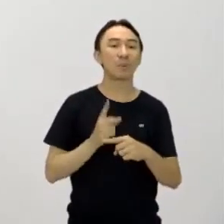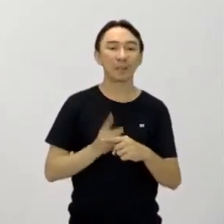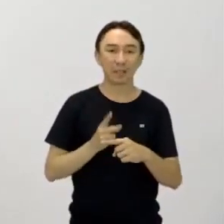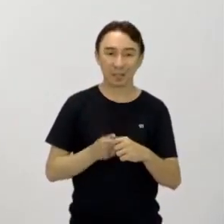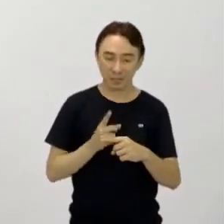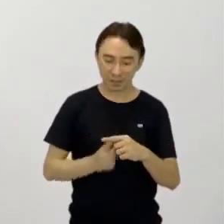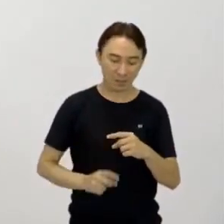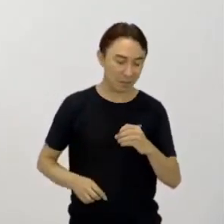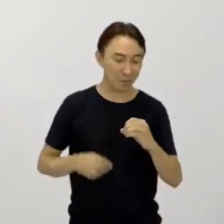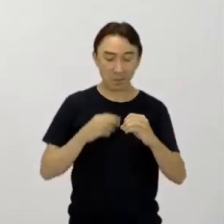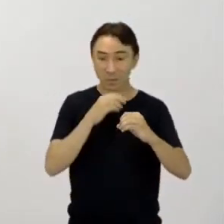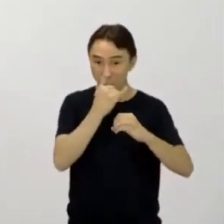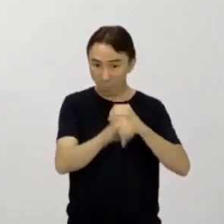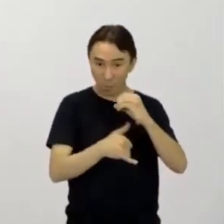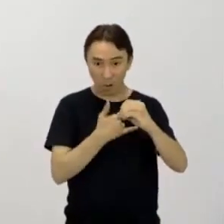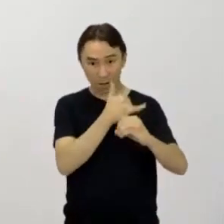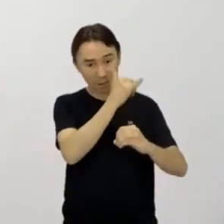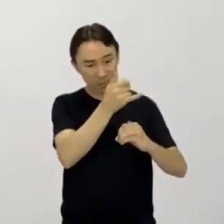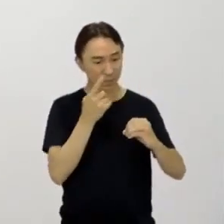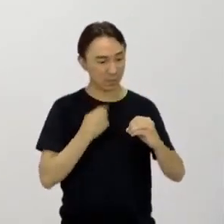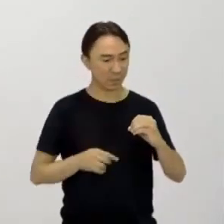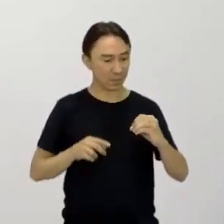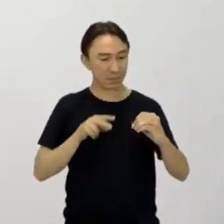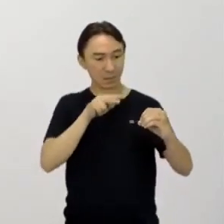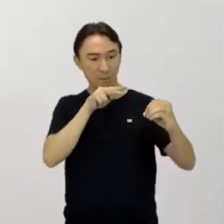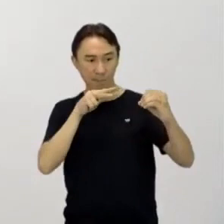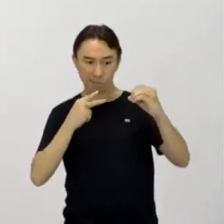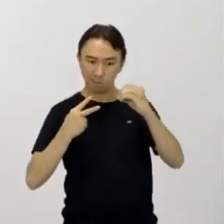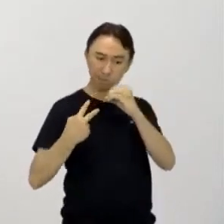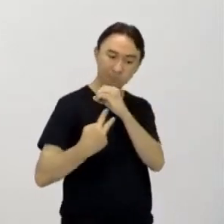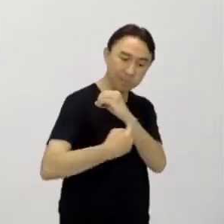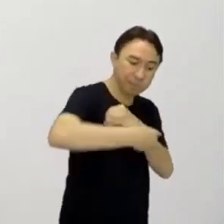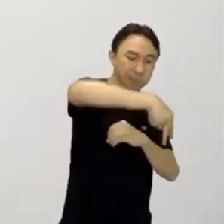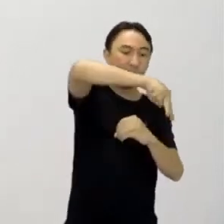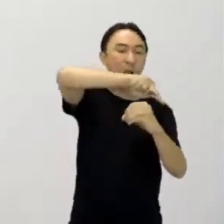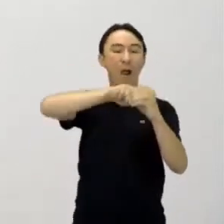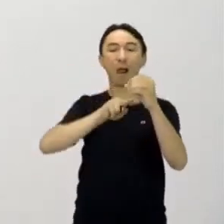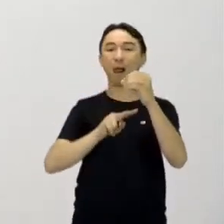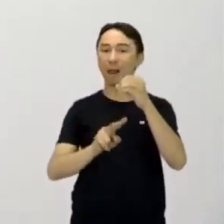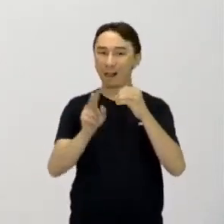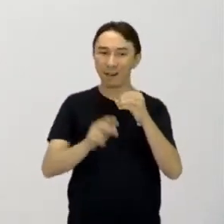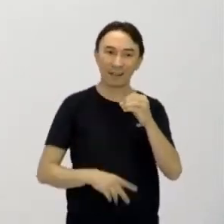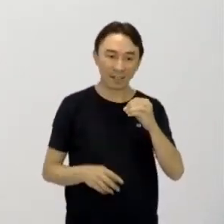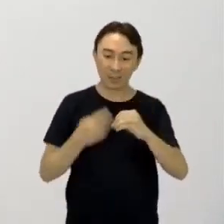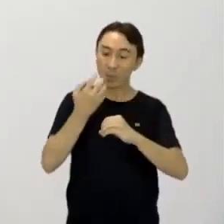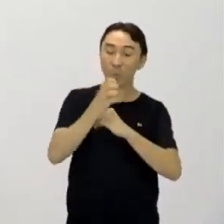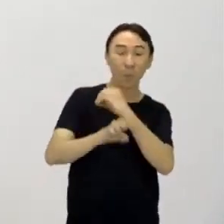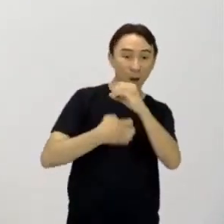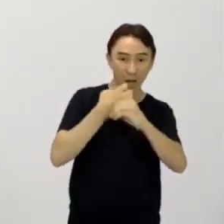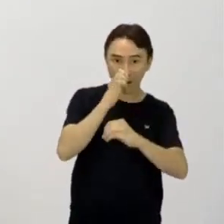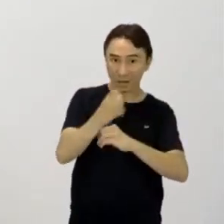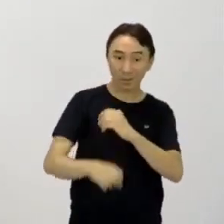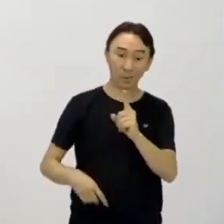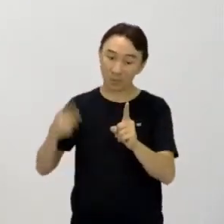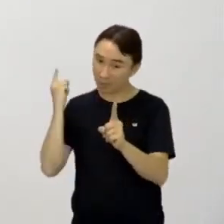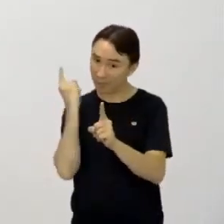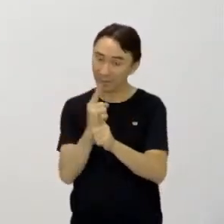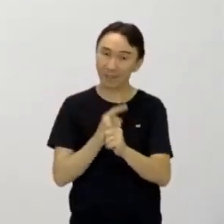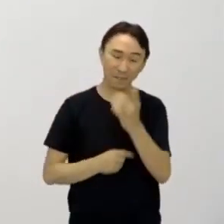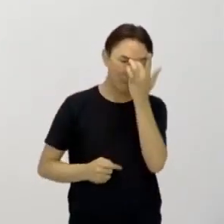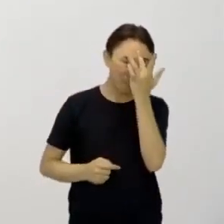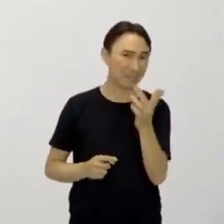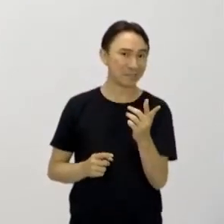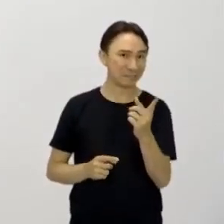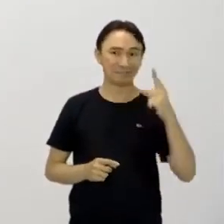Encontrar o elétron é uma coisa muito difícil. O que é mais fácil é detectar o elétron. E é isso que interessa para a gente, porque a gente